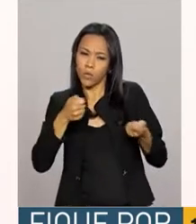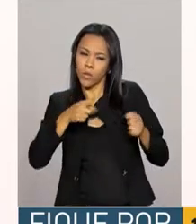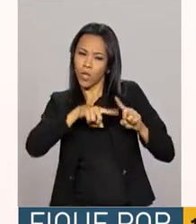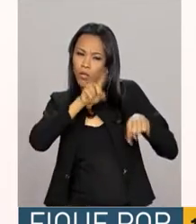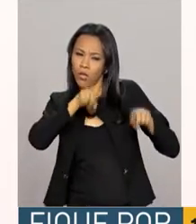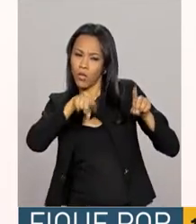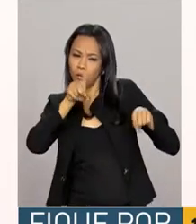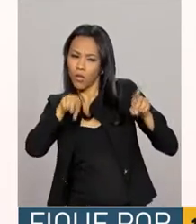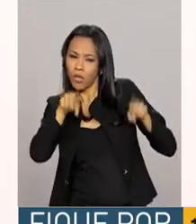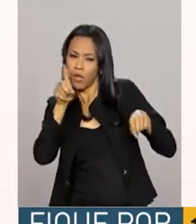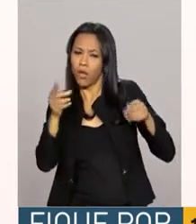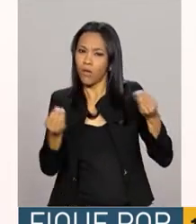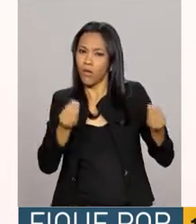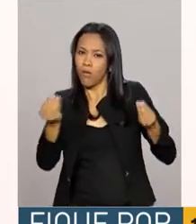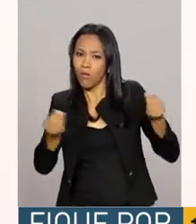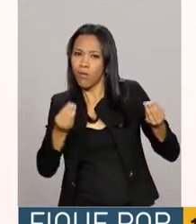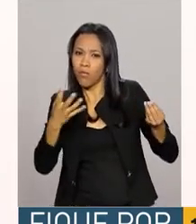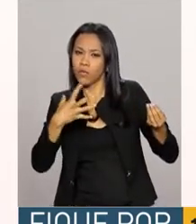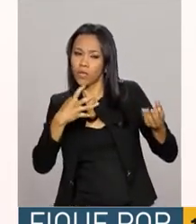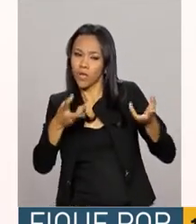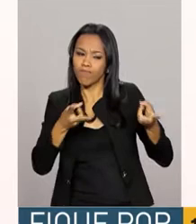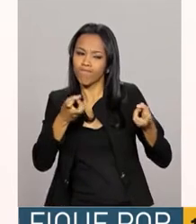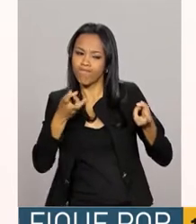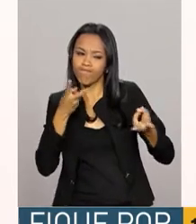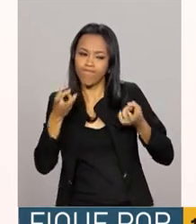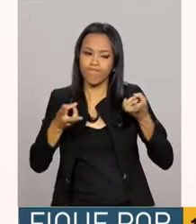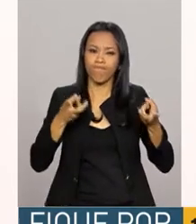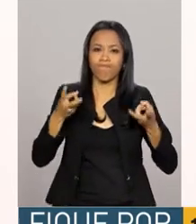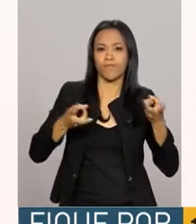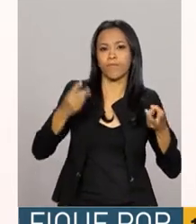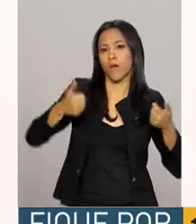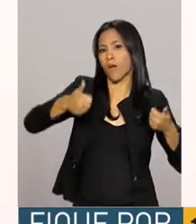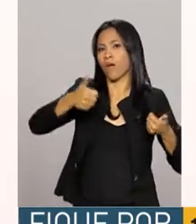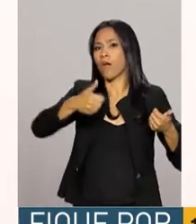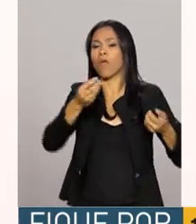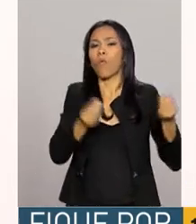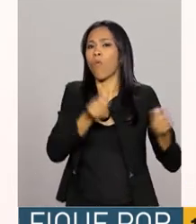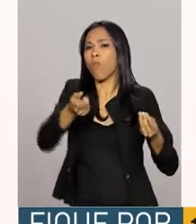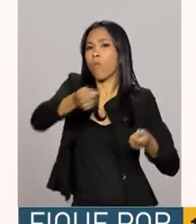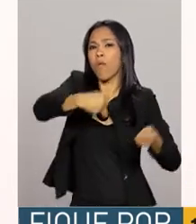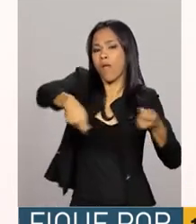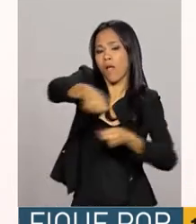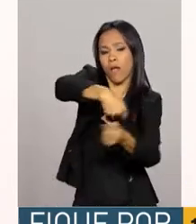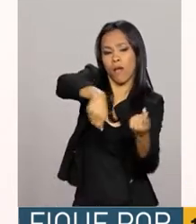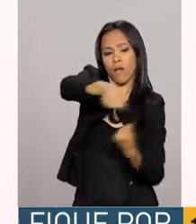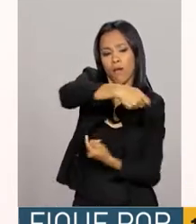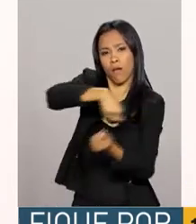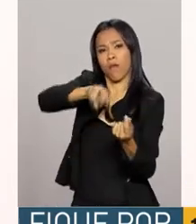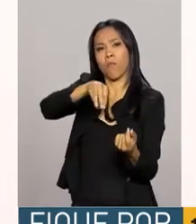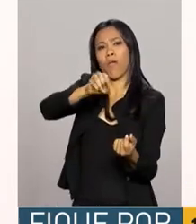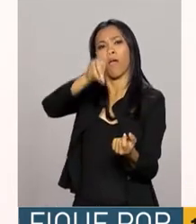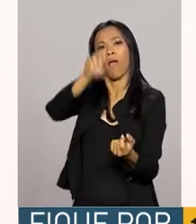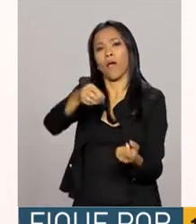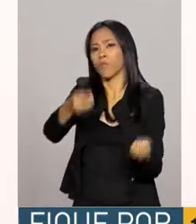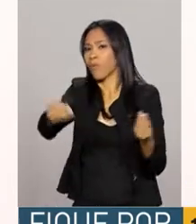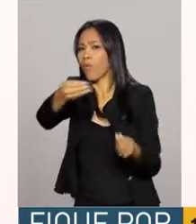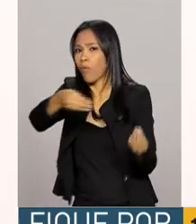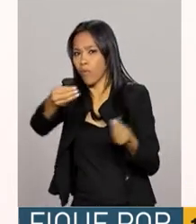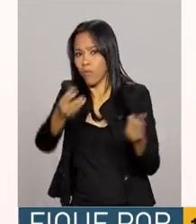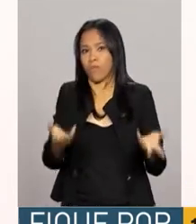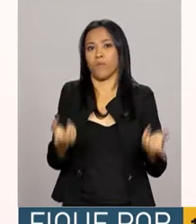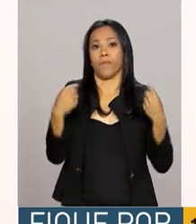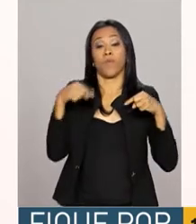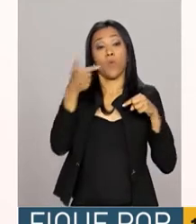não só de esperança mas de objetividade porque as pessoas estão vendo como as coisas estão se passando o pib